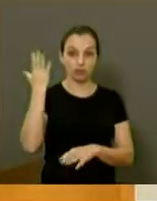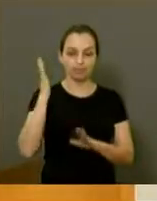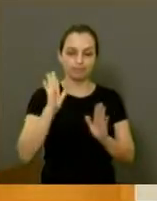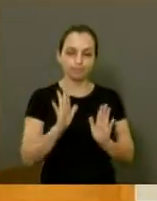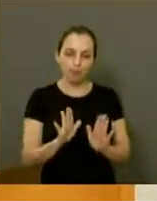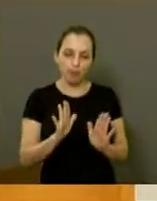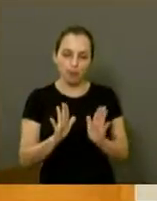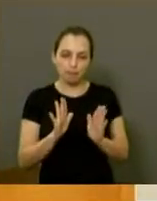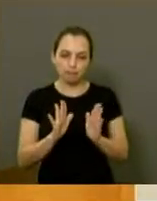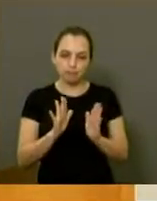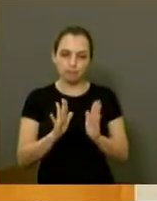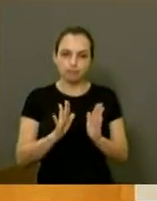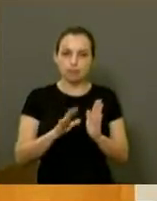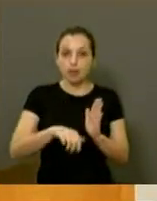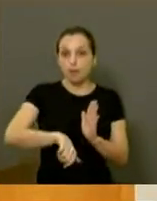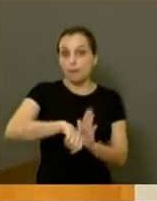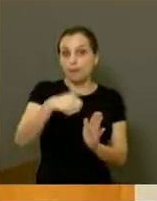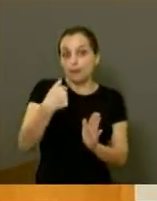né?